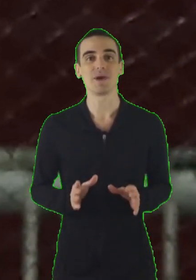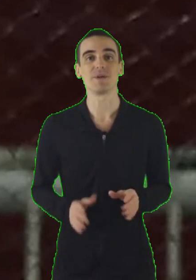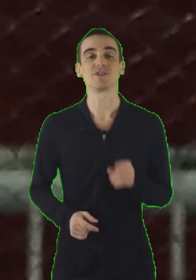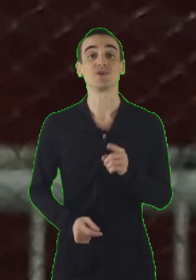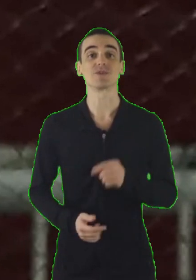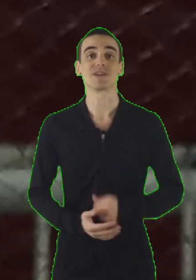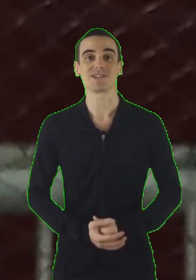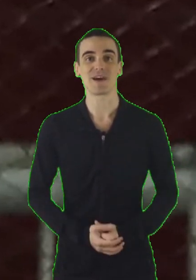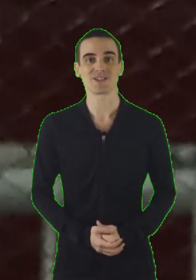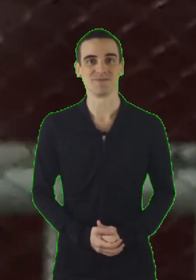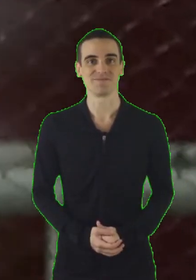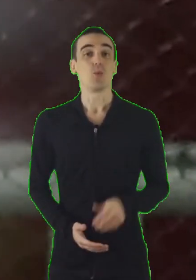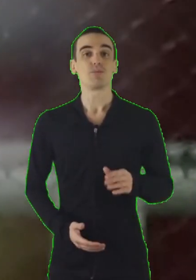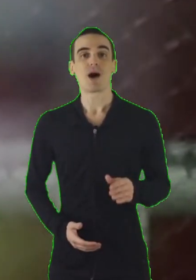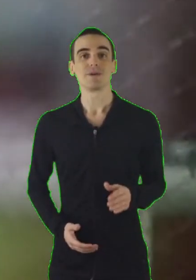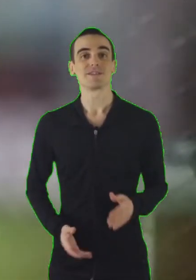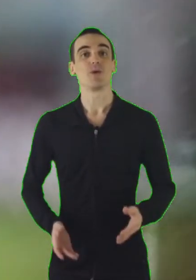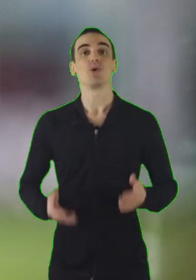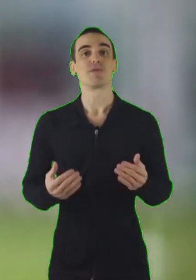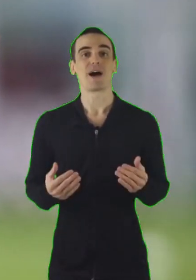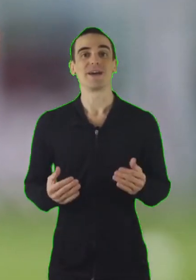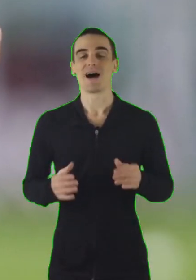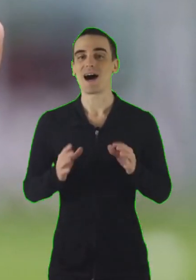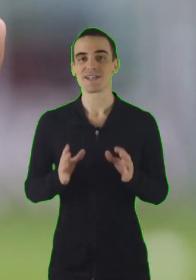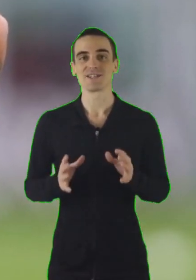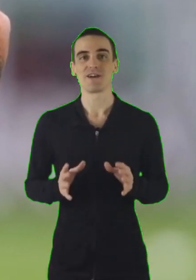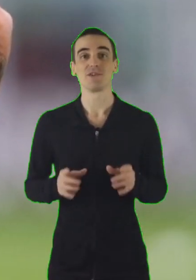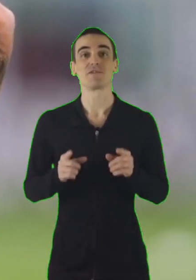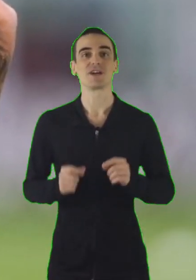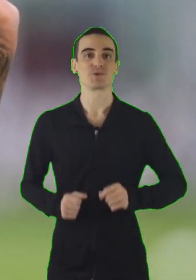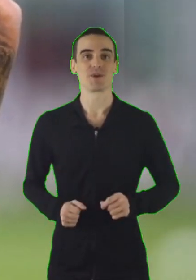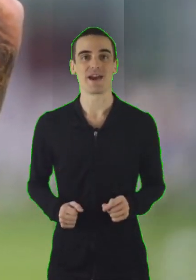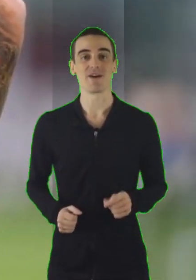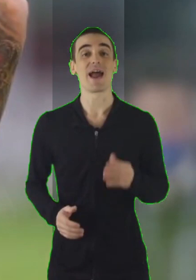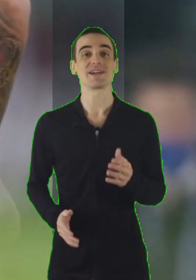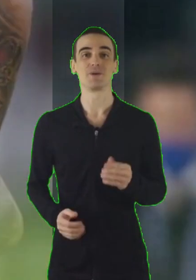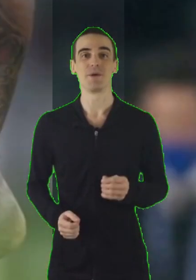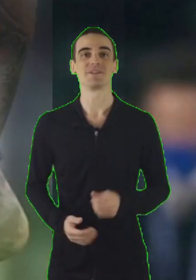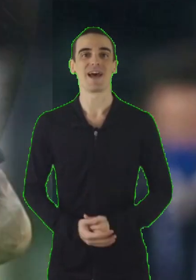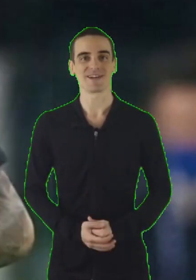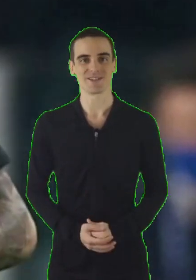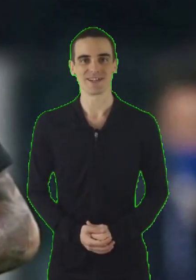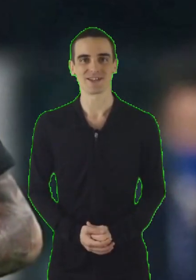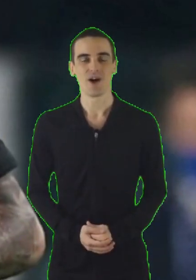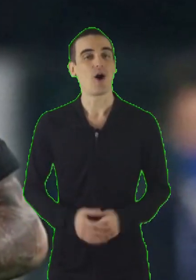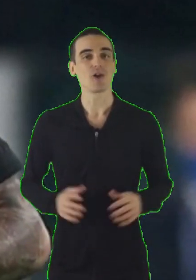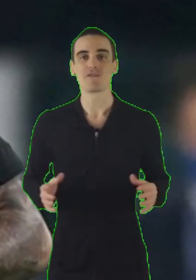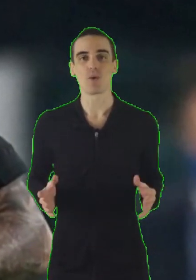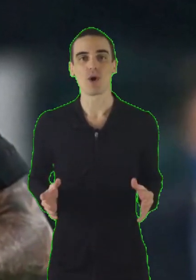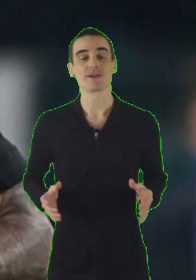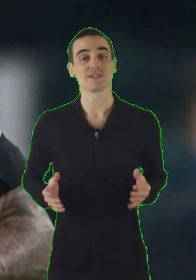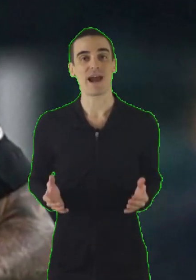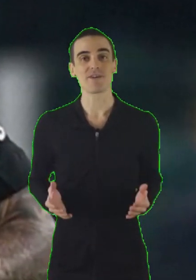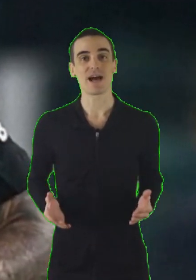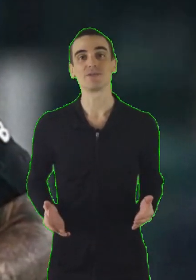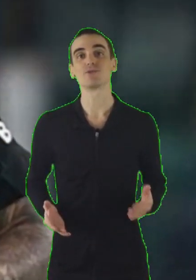especulado, com o Cruzeiro sendo interessado da vez. De acordo com Jorge Nicola, o time mineiro quer fechar com mais um 9 de peso e mira o jogador